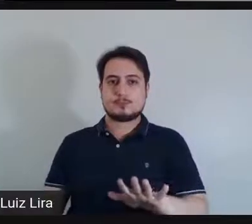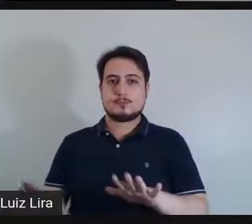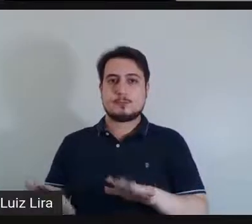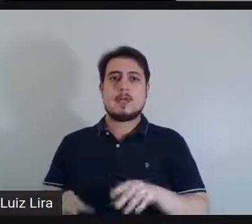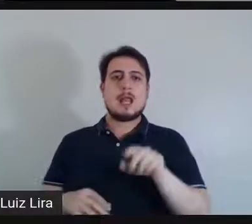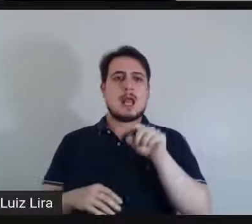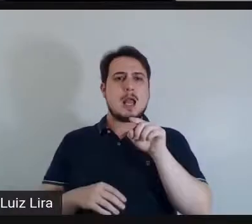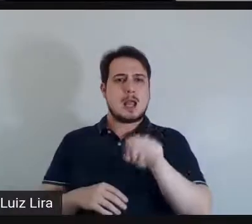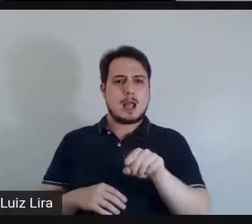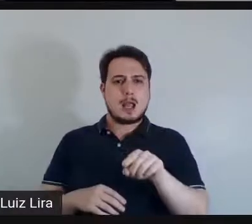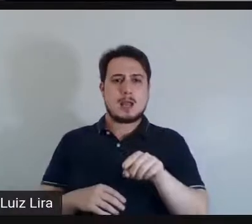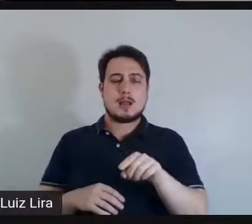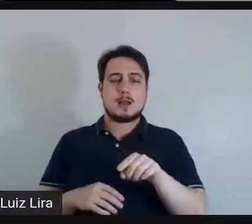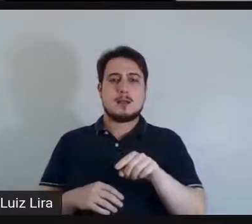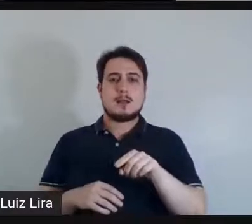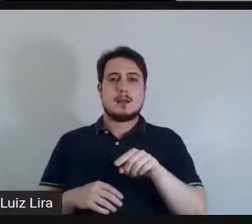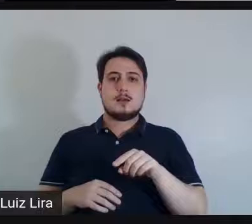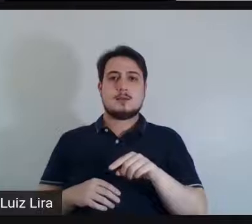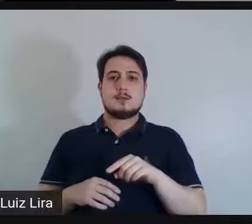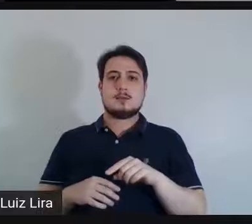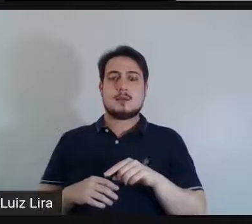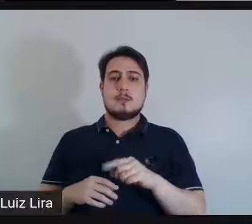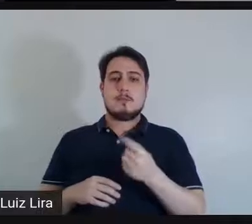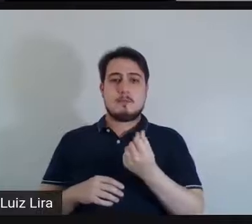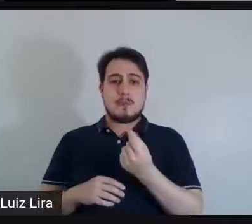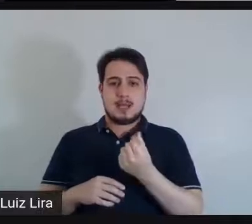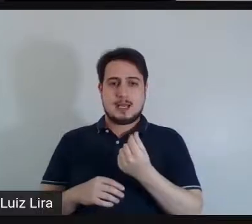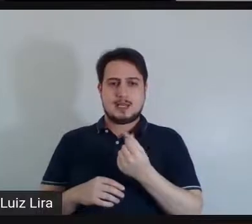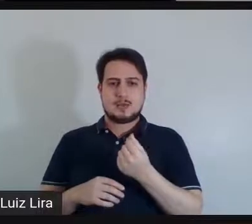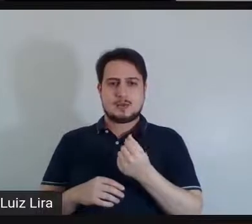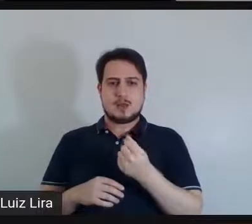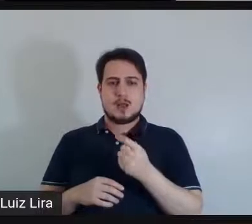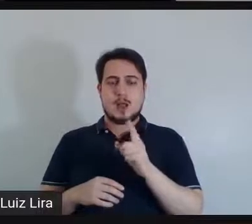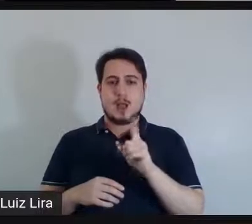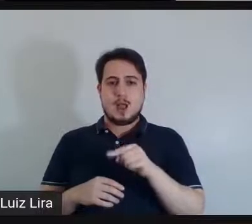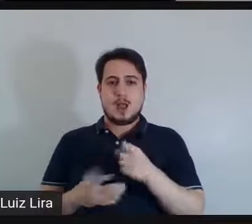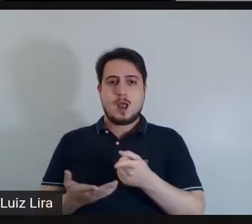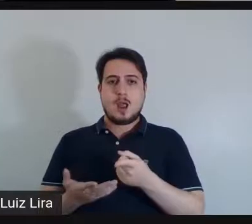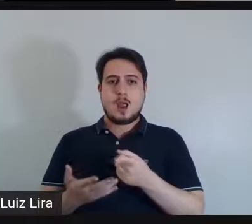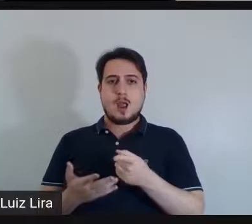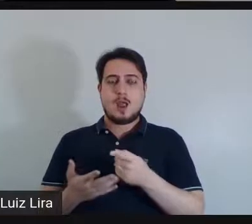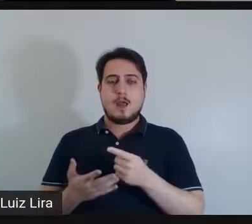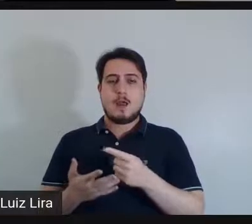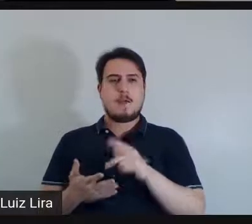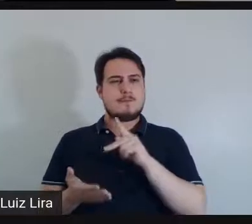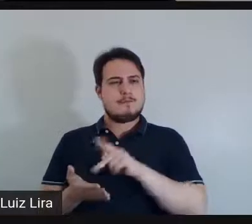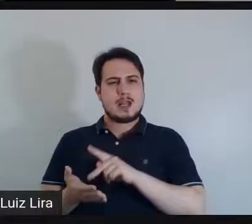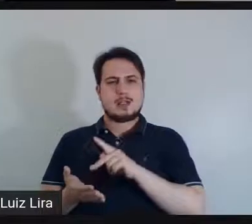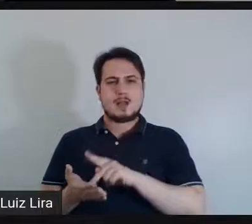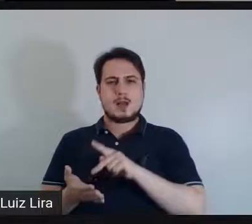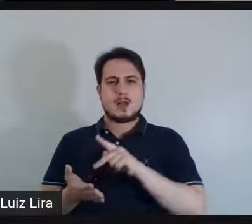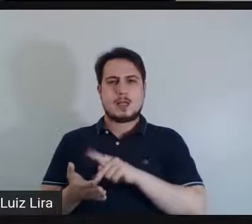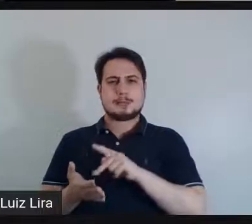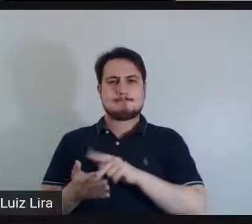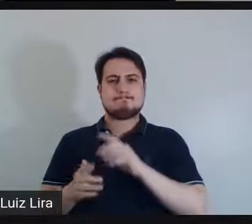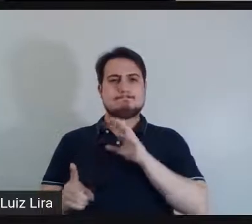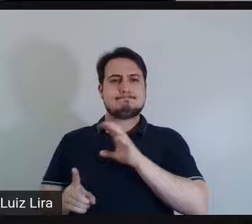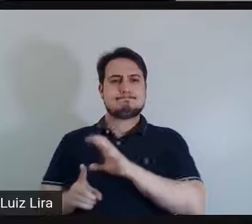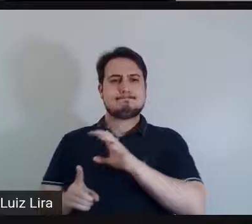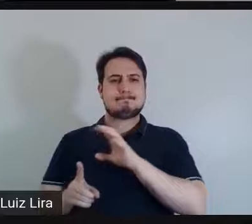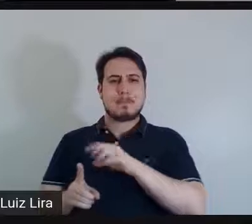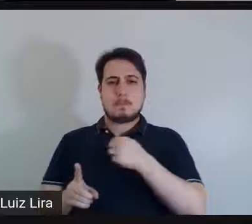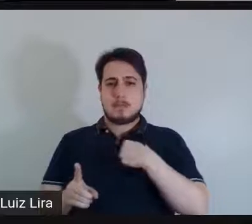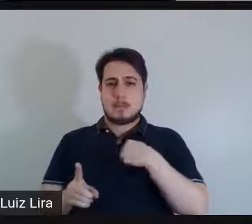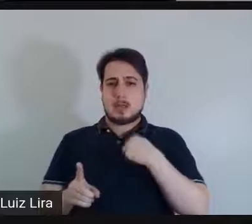Será que o fator preço ele vai realmente impactar de eu não